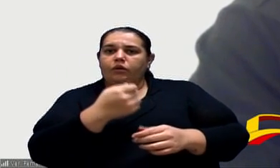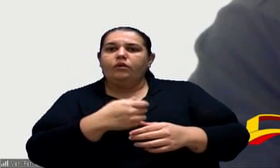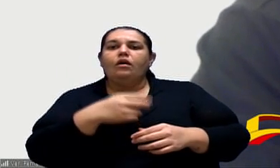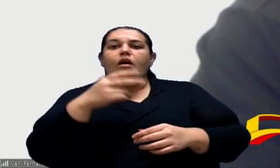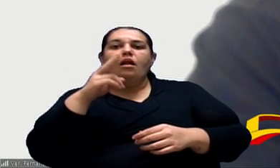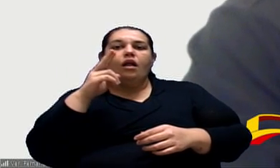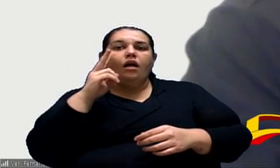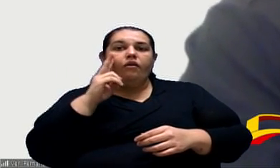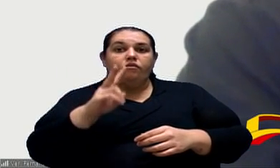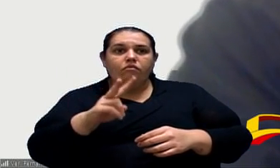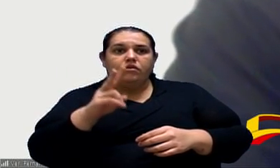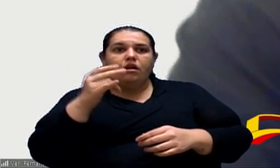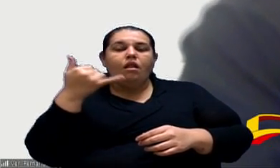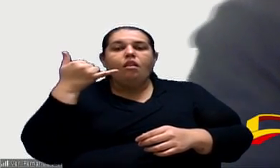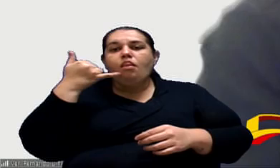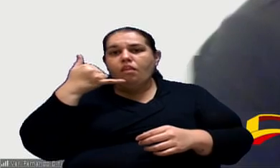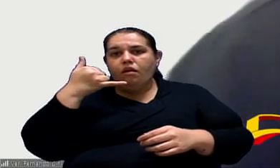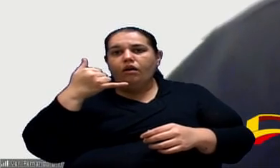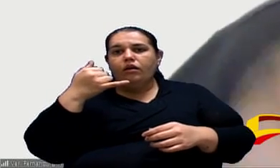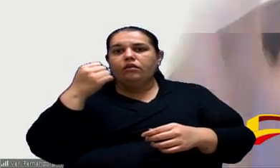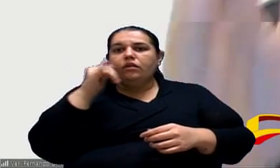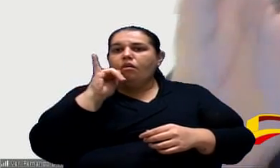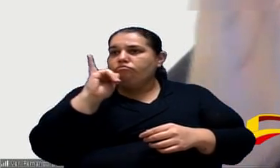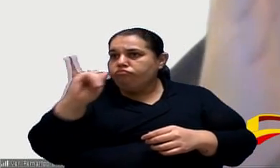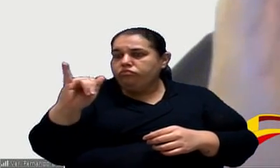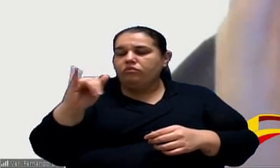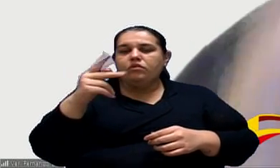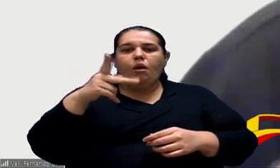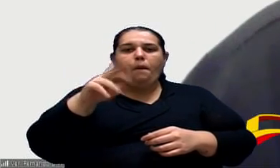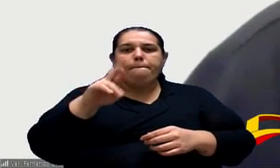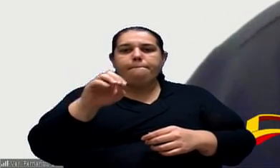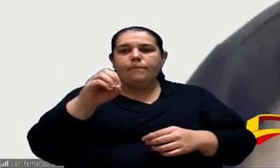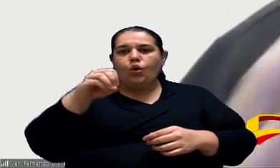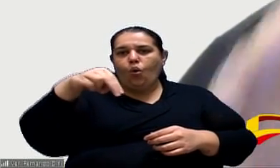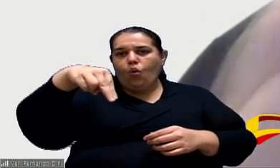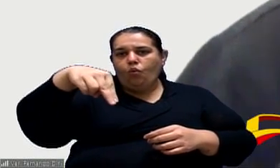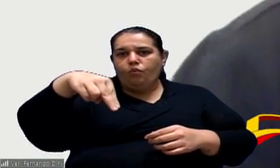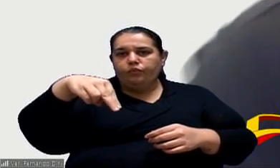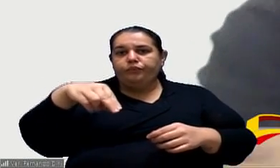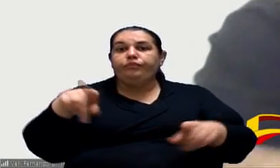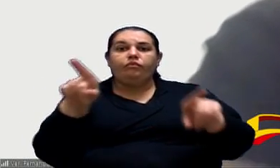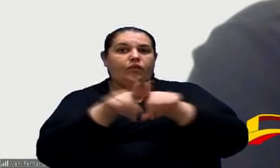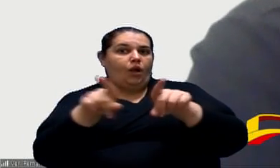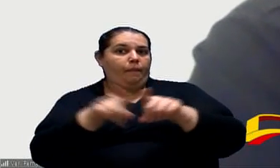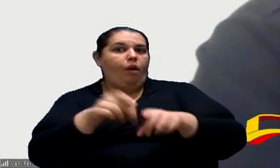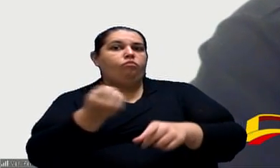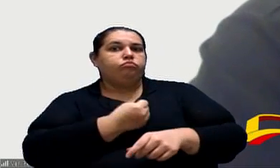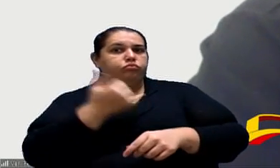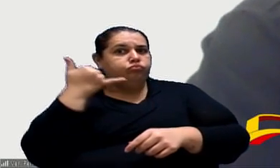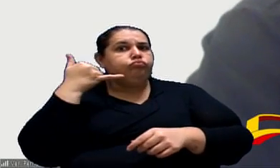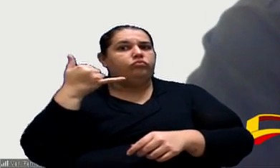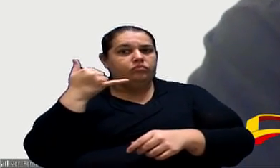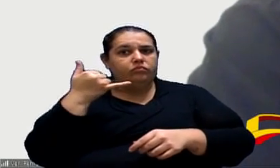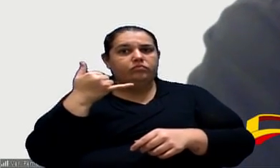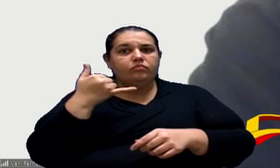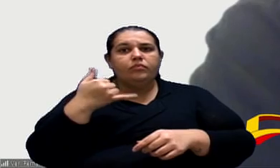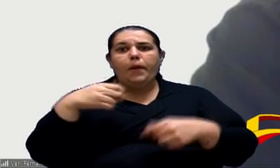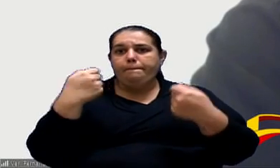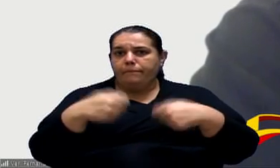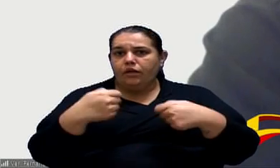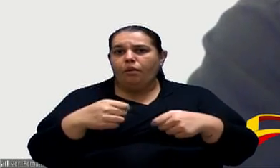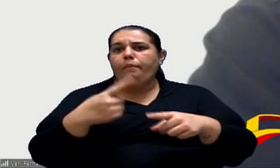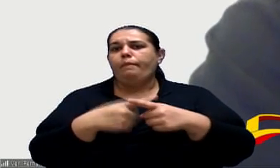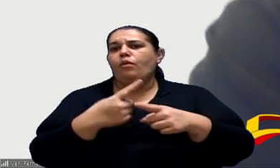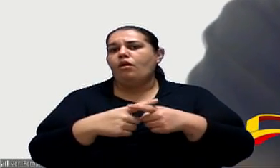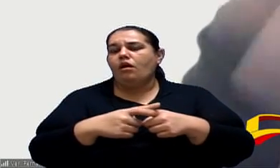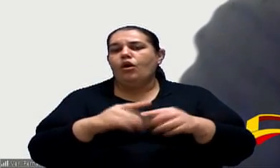ligue para o PROCON. Então tem que deixar, inclusive, um telefone disponível. Todo mundo tem seu